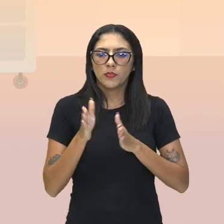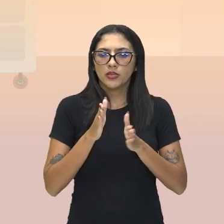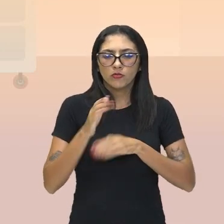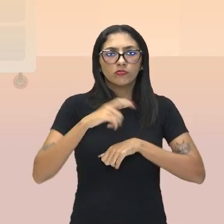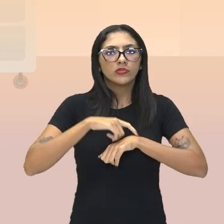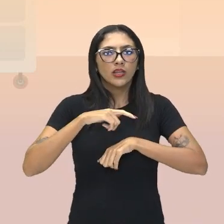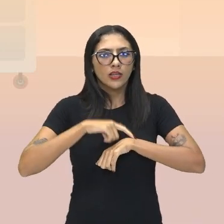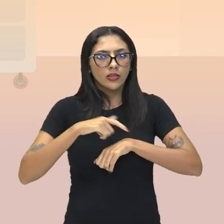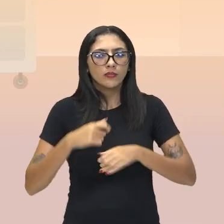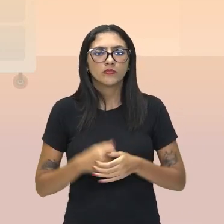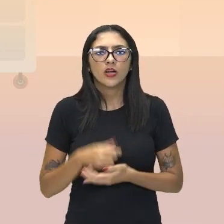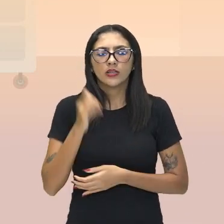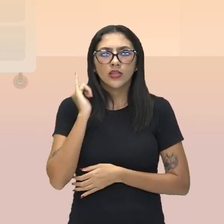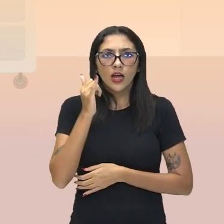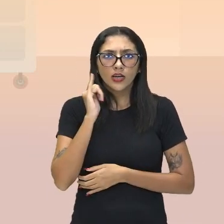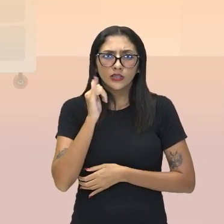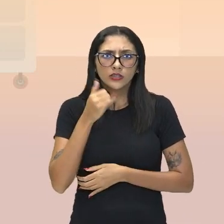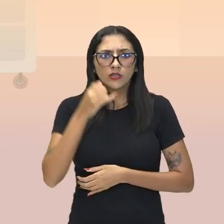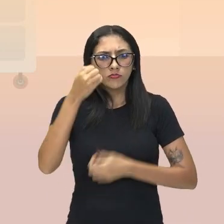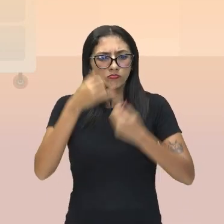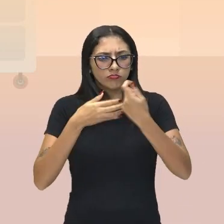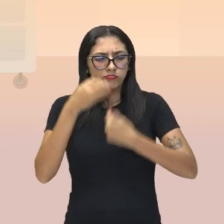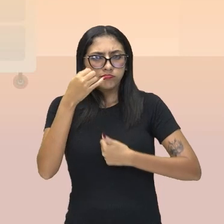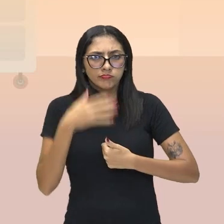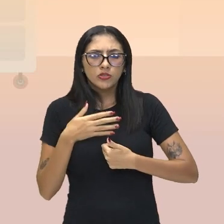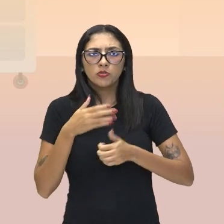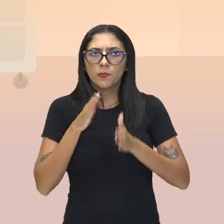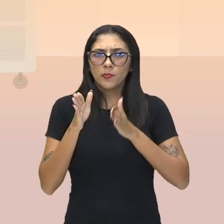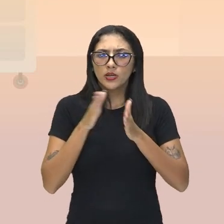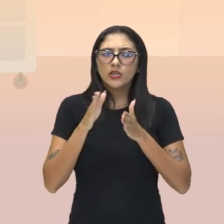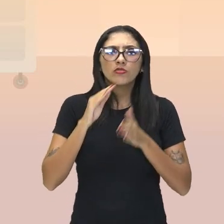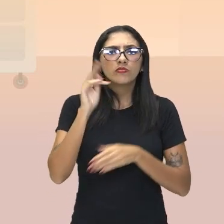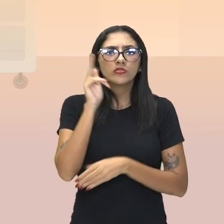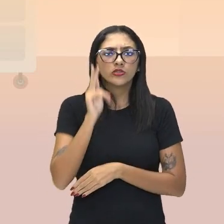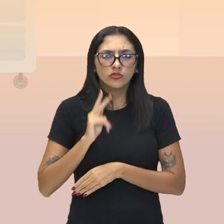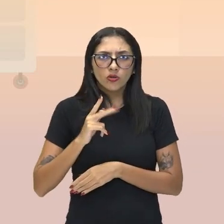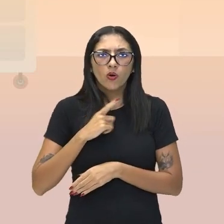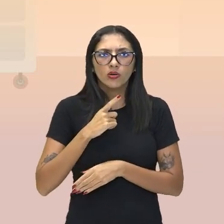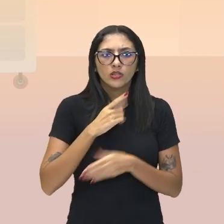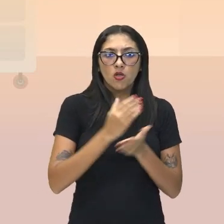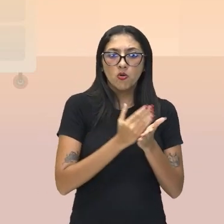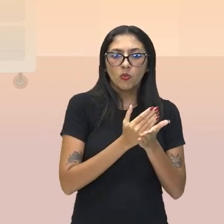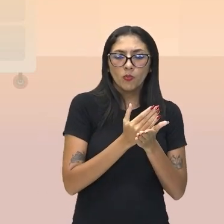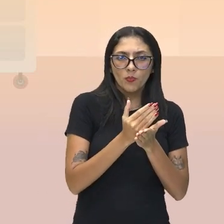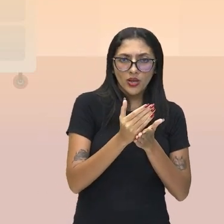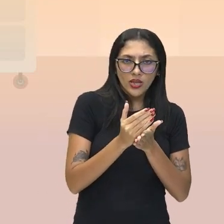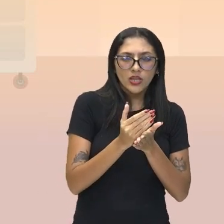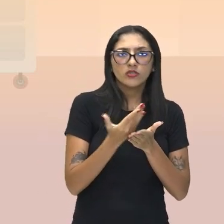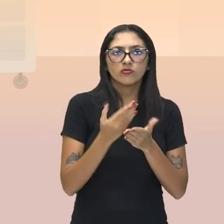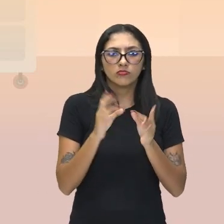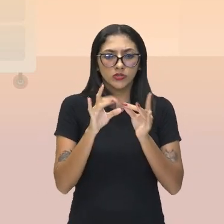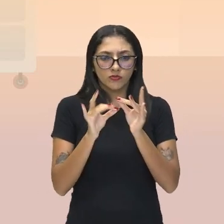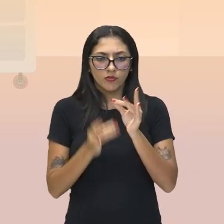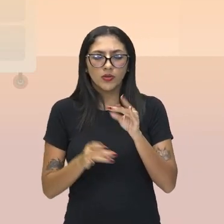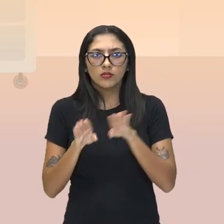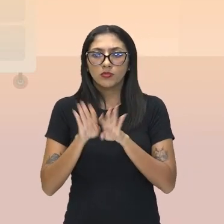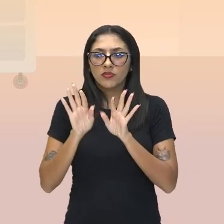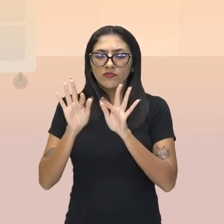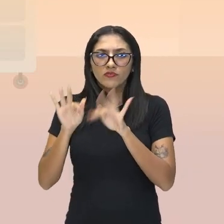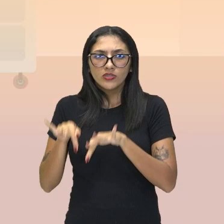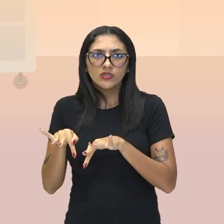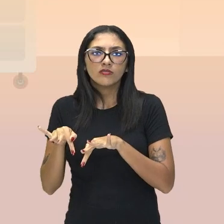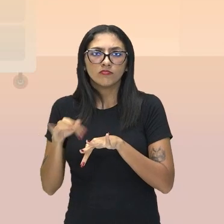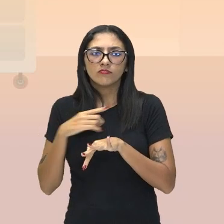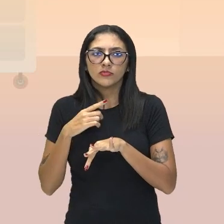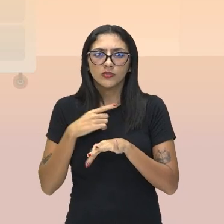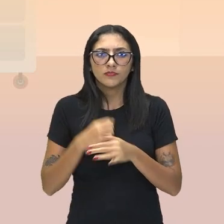A narração de um episódio que tem início, meio e fim e com poucos personagens. Nós temos